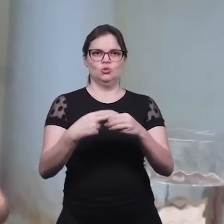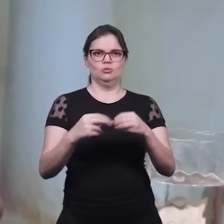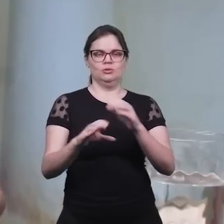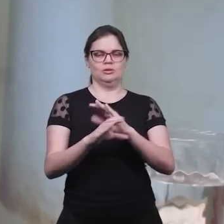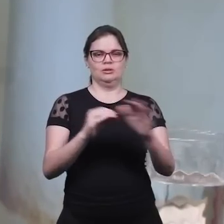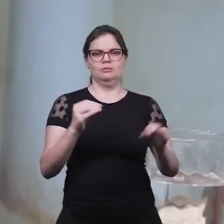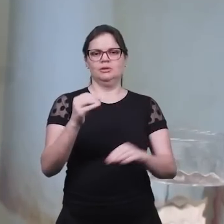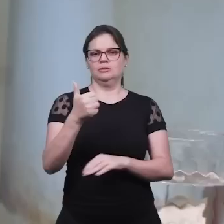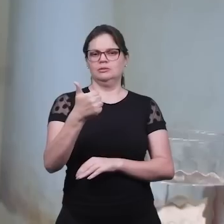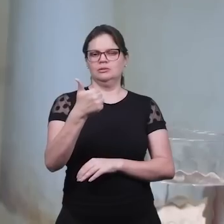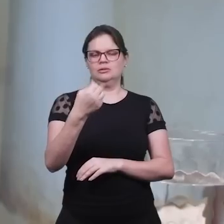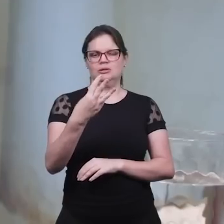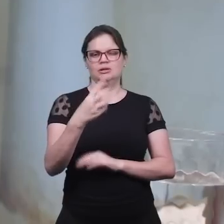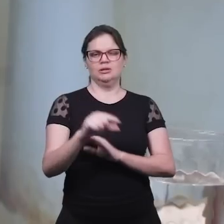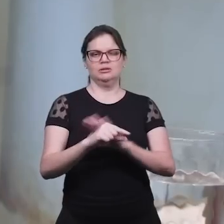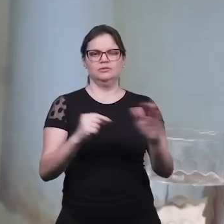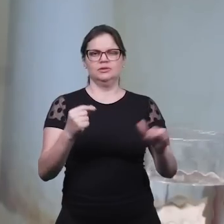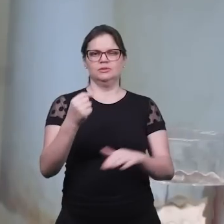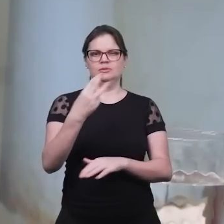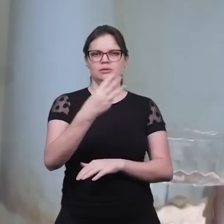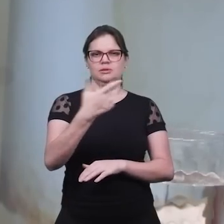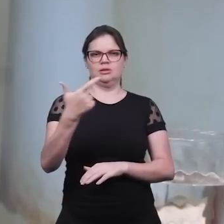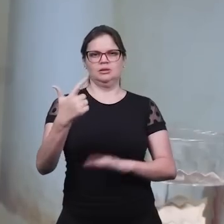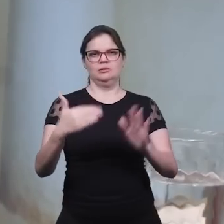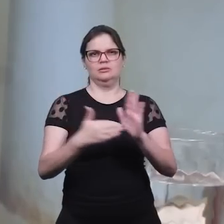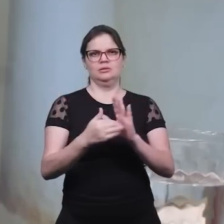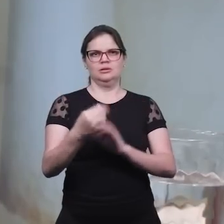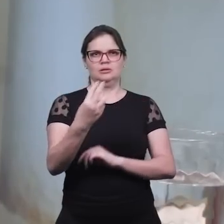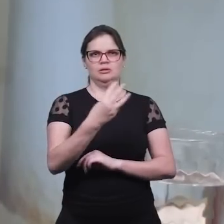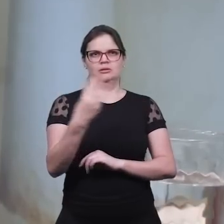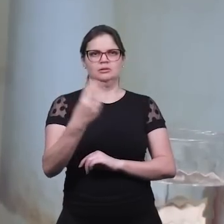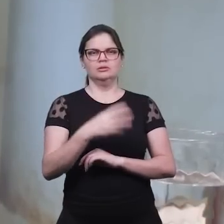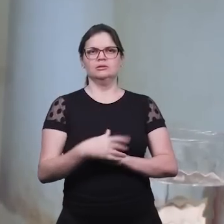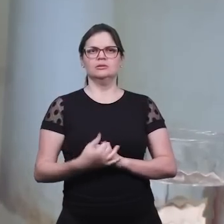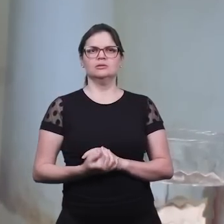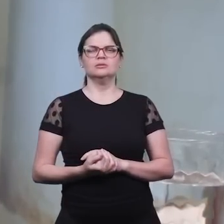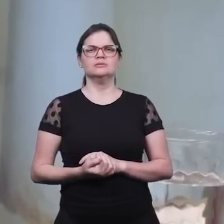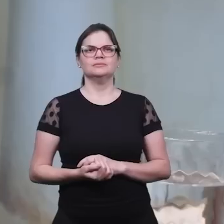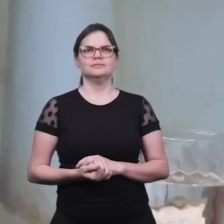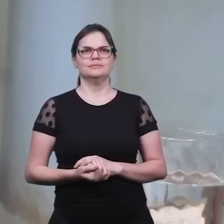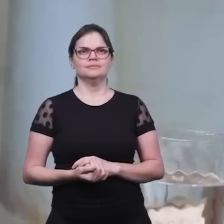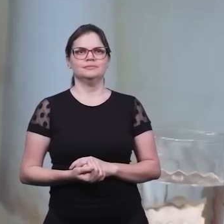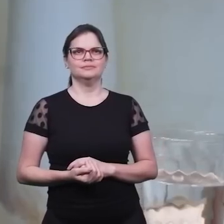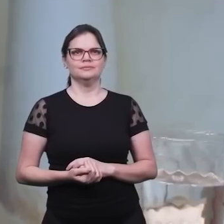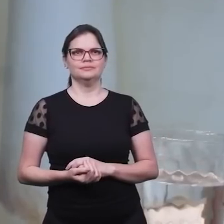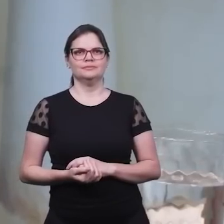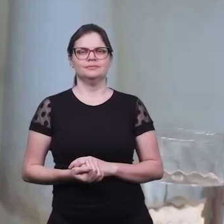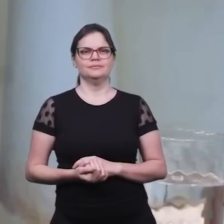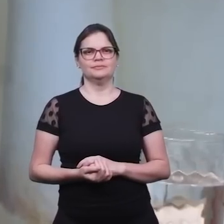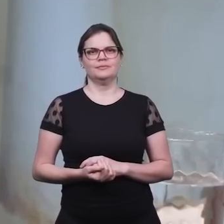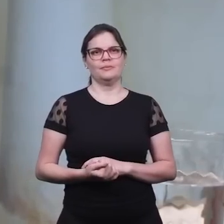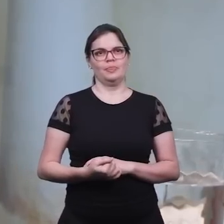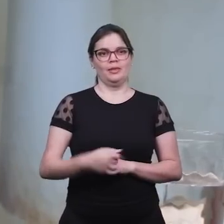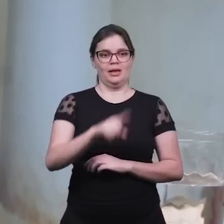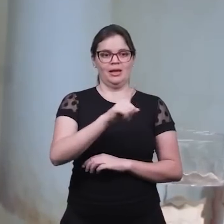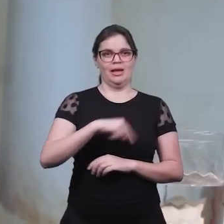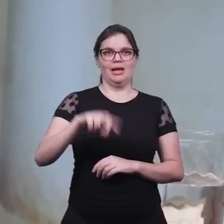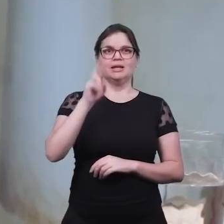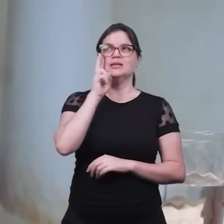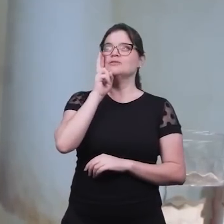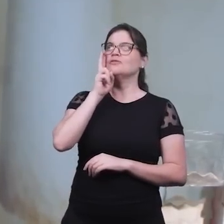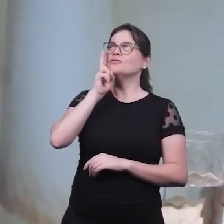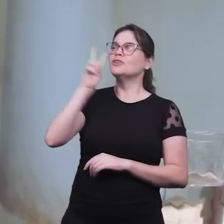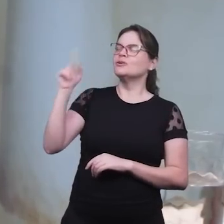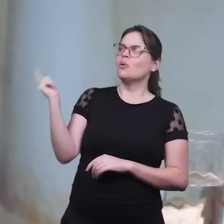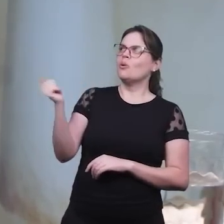também éramos aos seus olhos. Ou seja, aqui em Números 13, a partir do verso 32 e 33. Veja só,